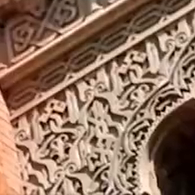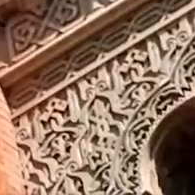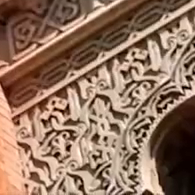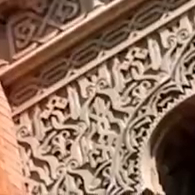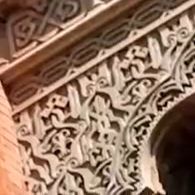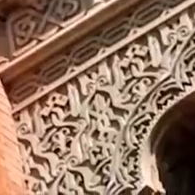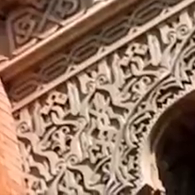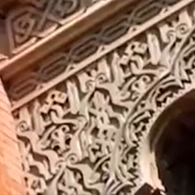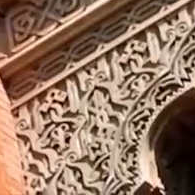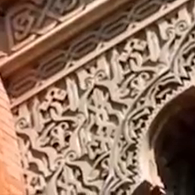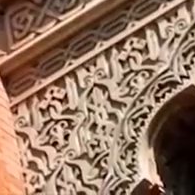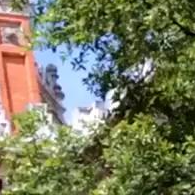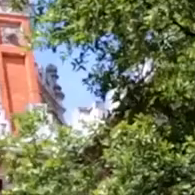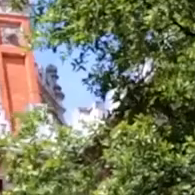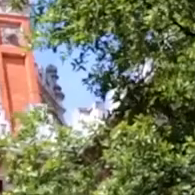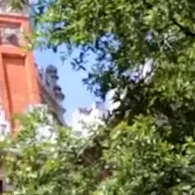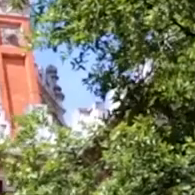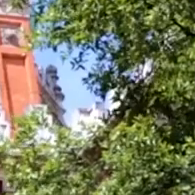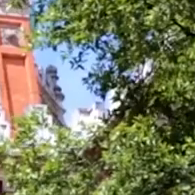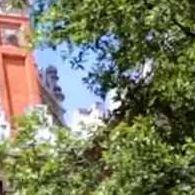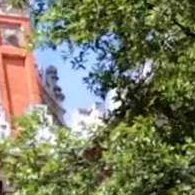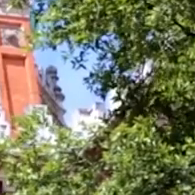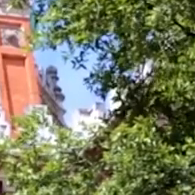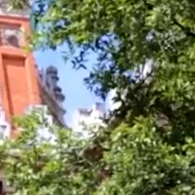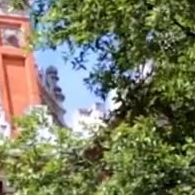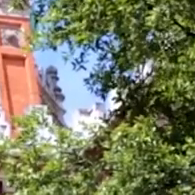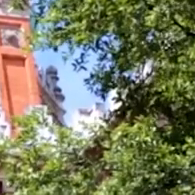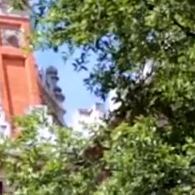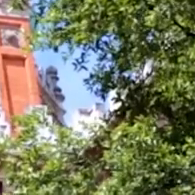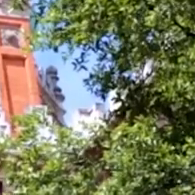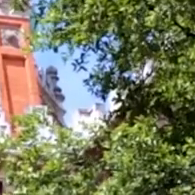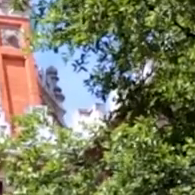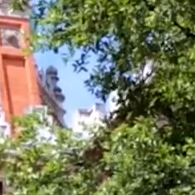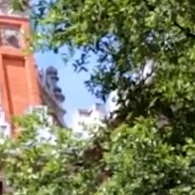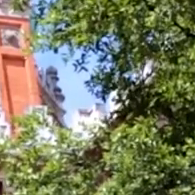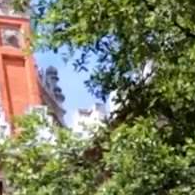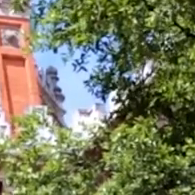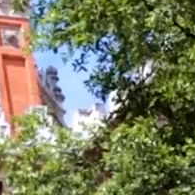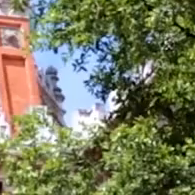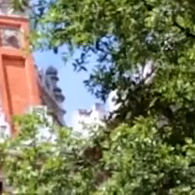ângulos de uma geometria improvável